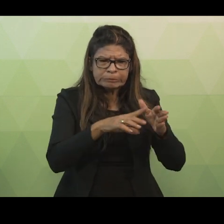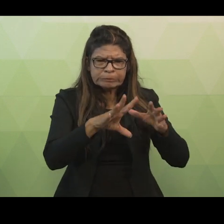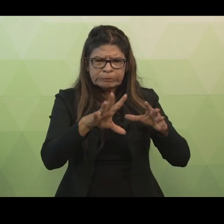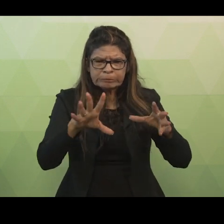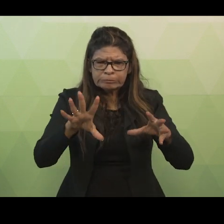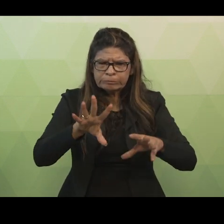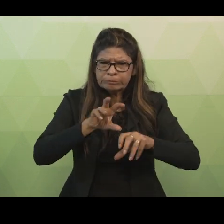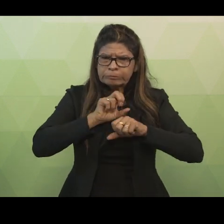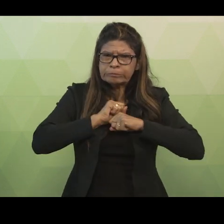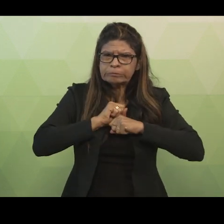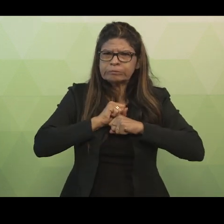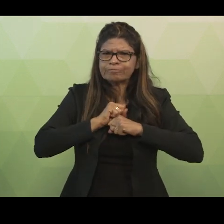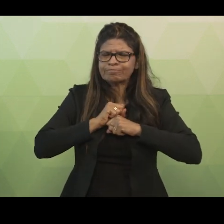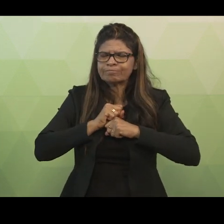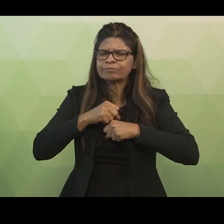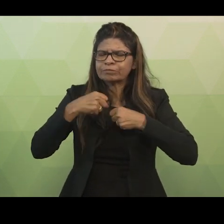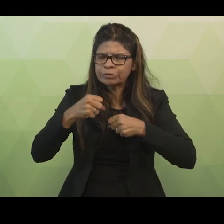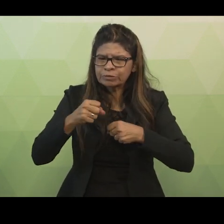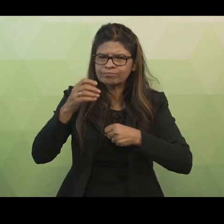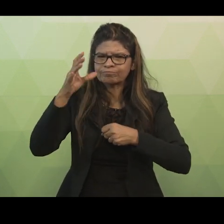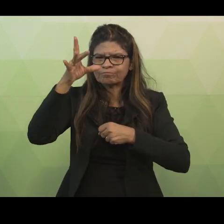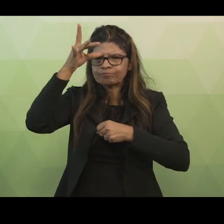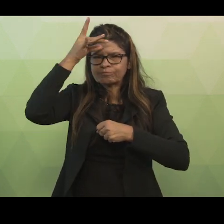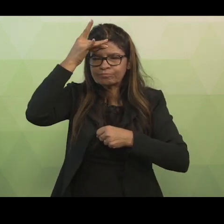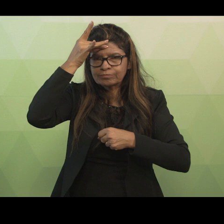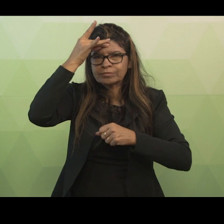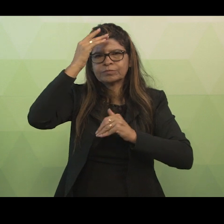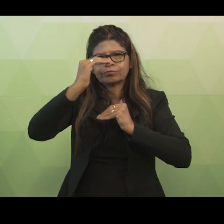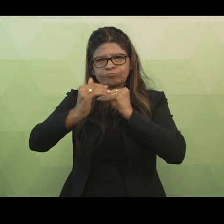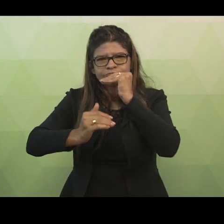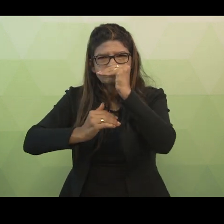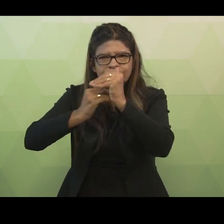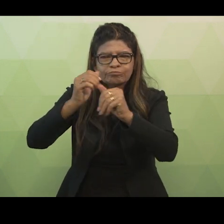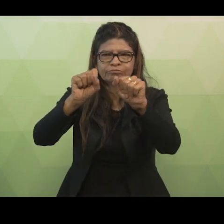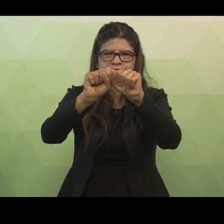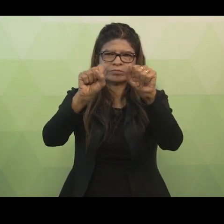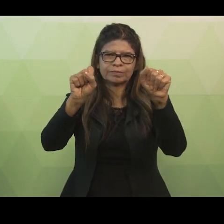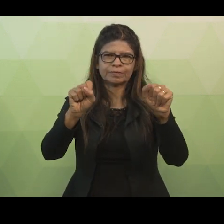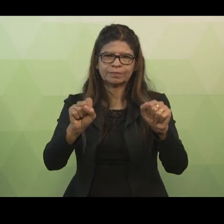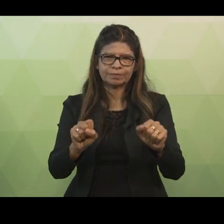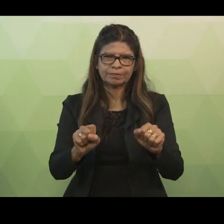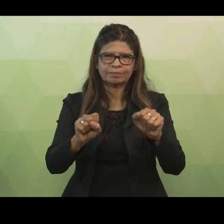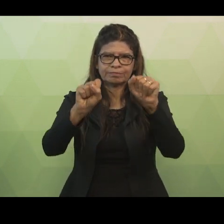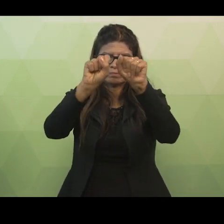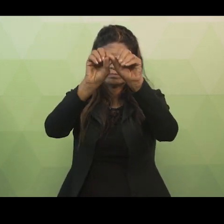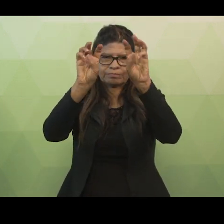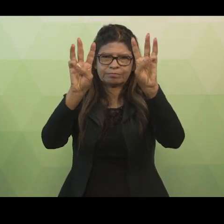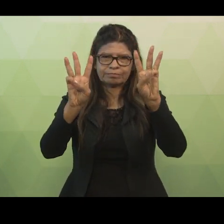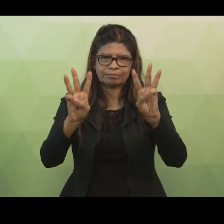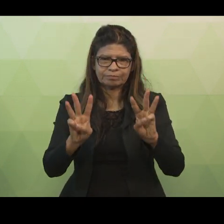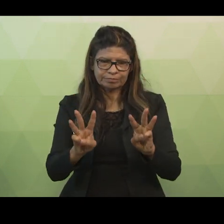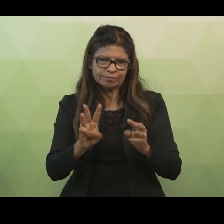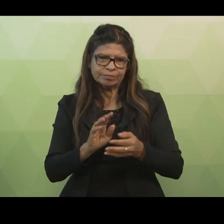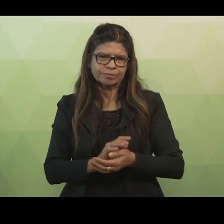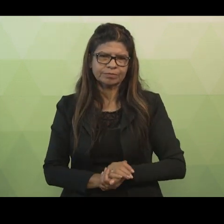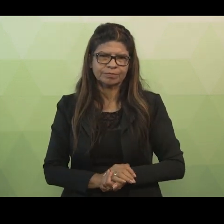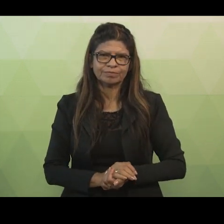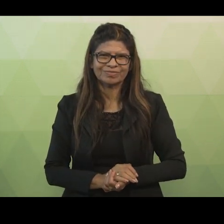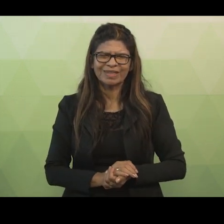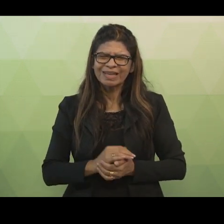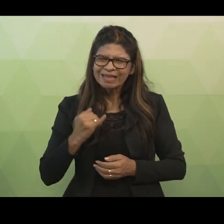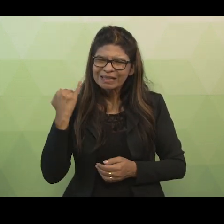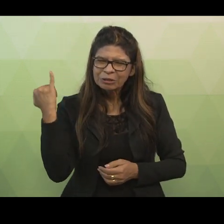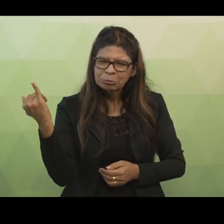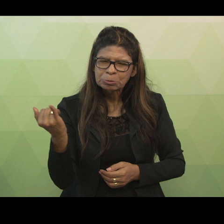para a interface do usuário informando qual o nome do livro que deseja renovar o empréstimo. A interface envia